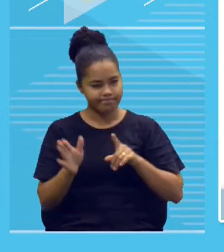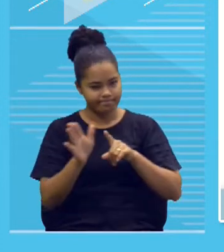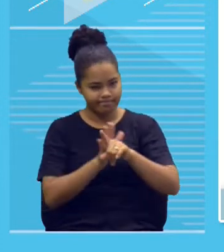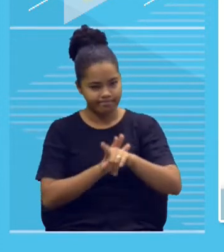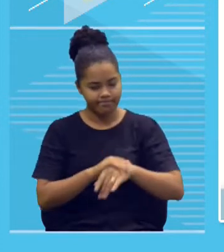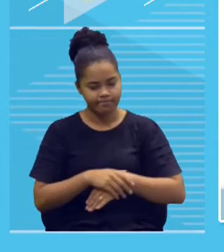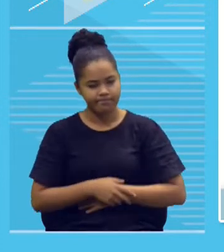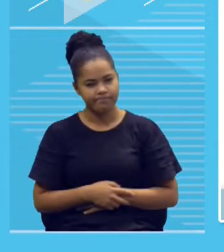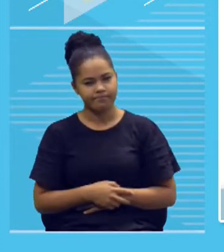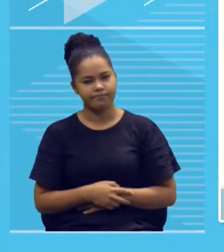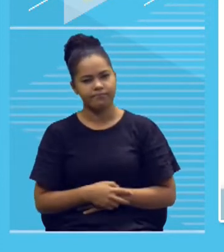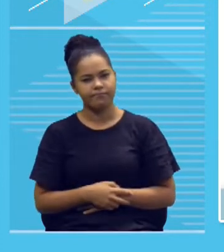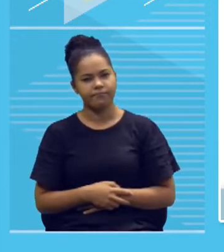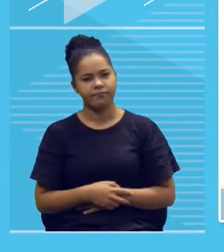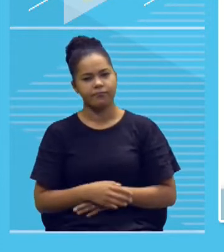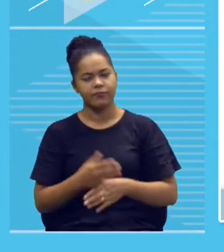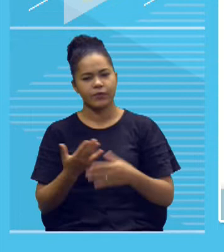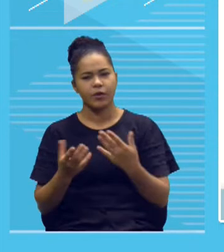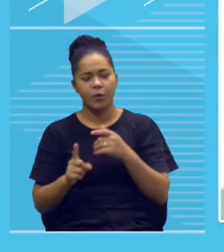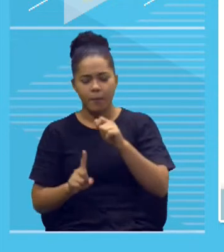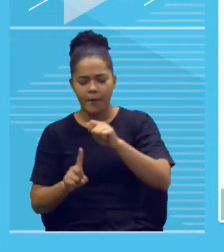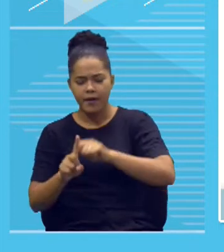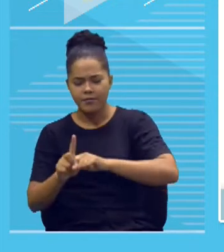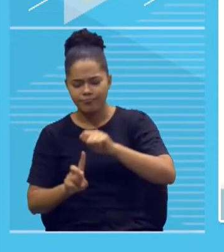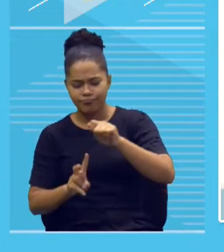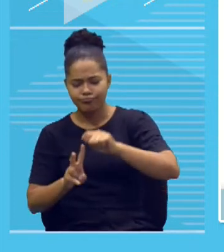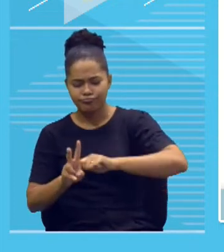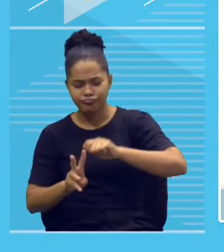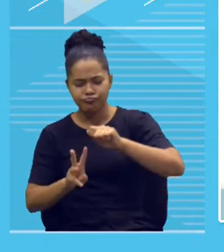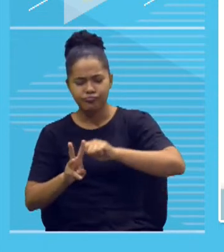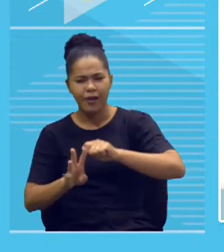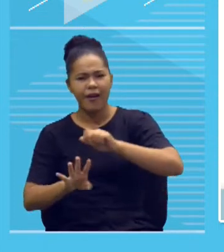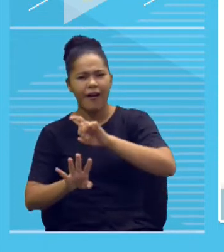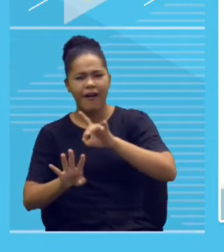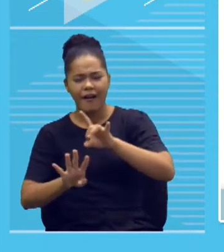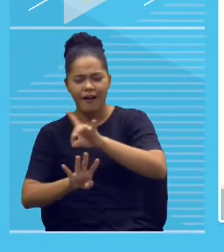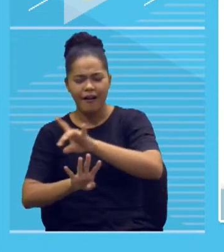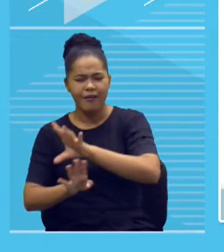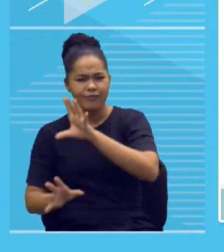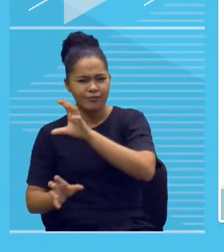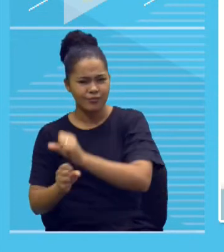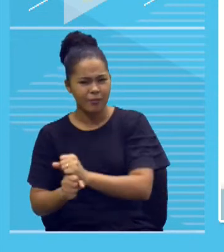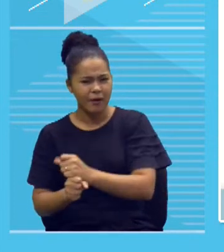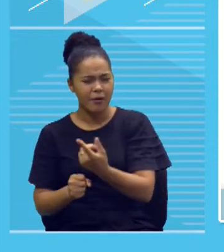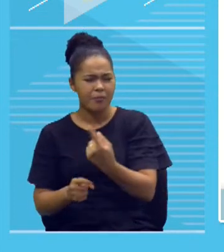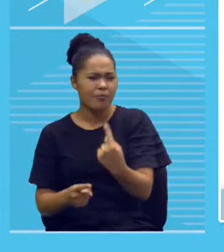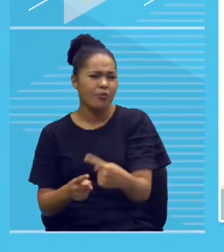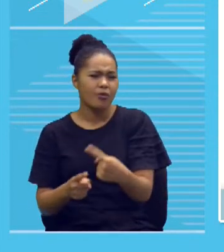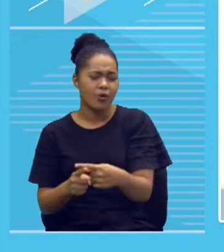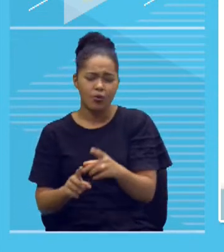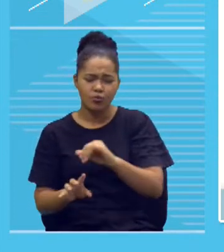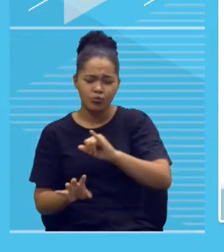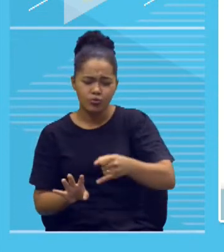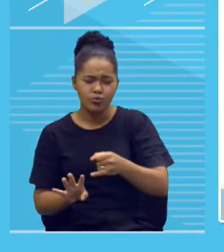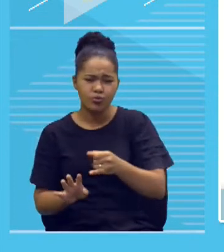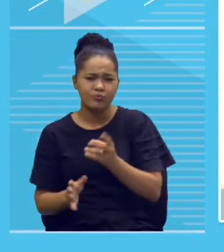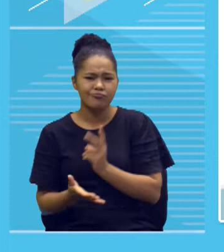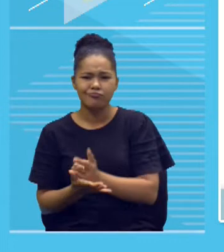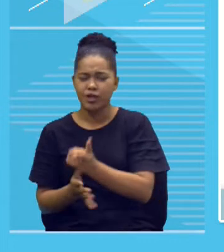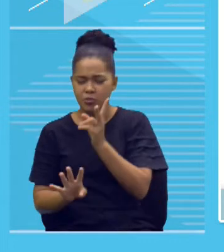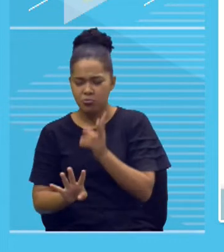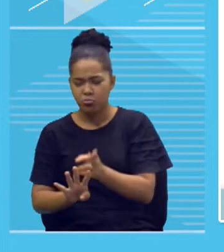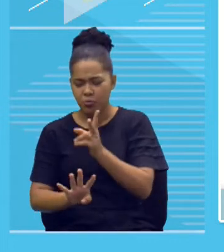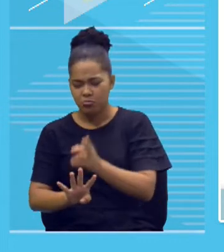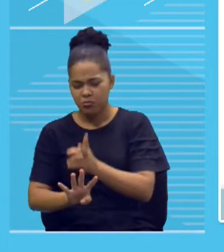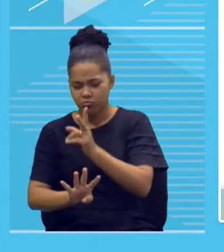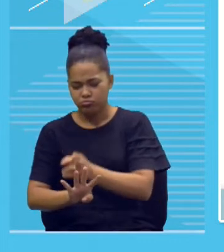de eu fazer esse cálculo mês a mês se nós percebemos que eu juro sempre será o mesmo porque se eu fizer no